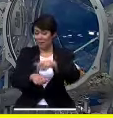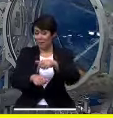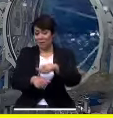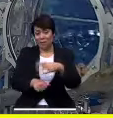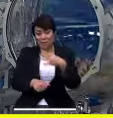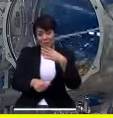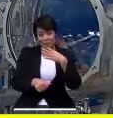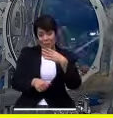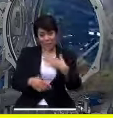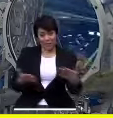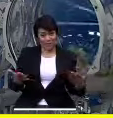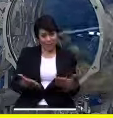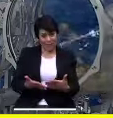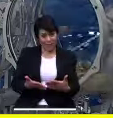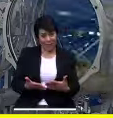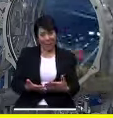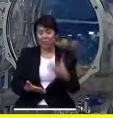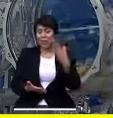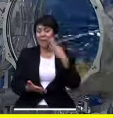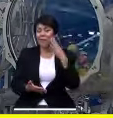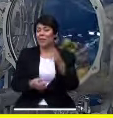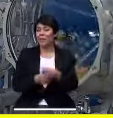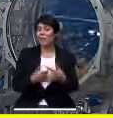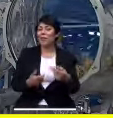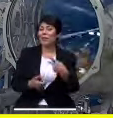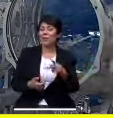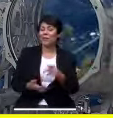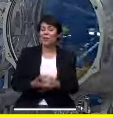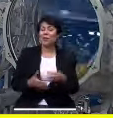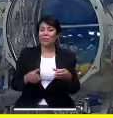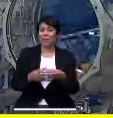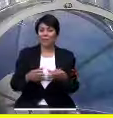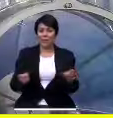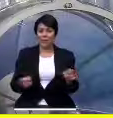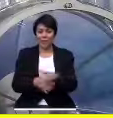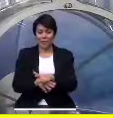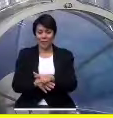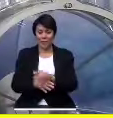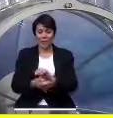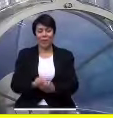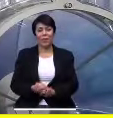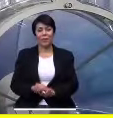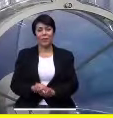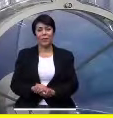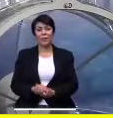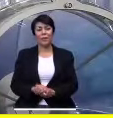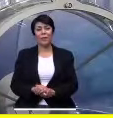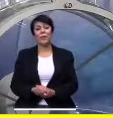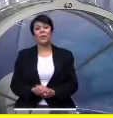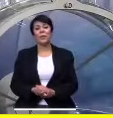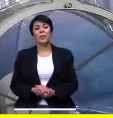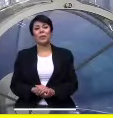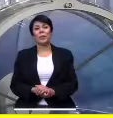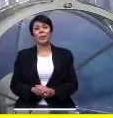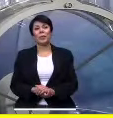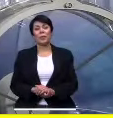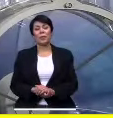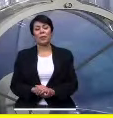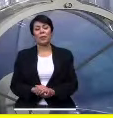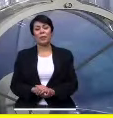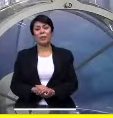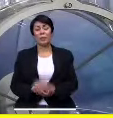saber se você está com sorte hoje. Bolas posicionadas. Passaremos agora ao sorteio do time do